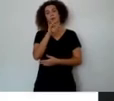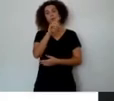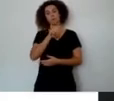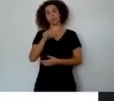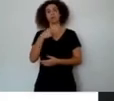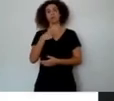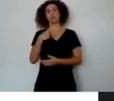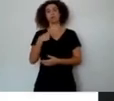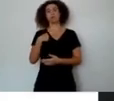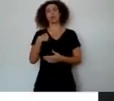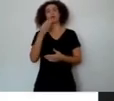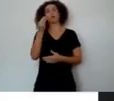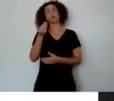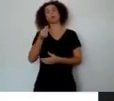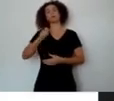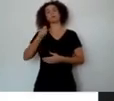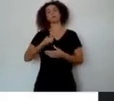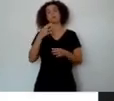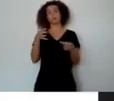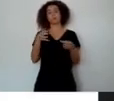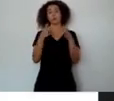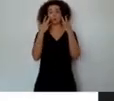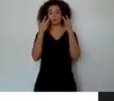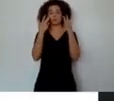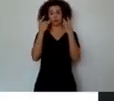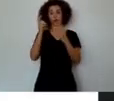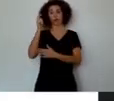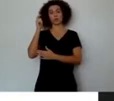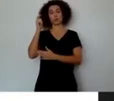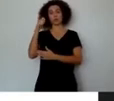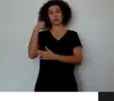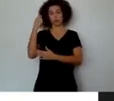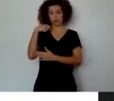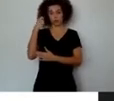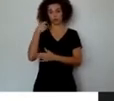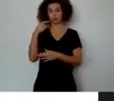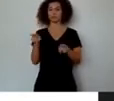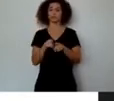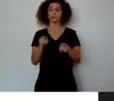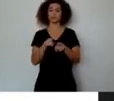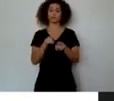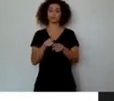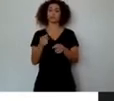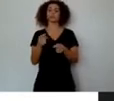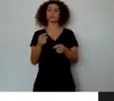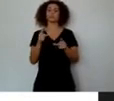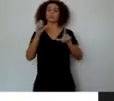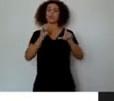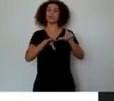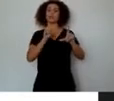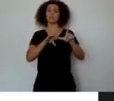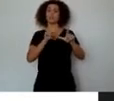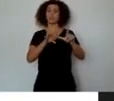no grupo de teatro Morro em Cena. Também atuo como arte educadora, sou licenciada em artes visuais pela